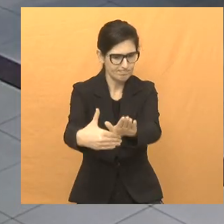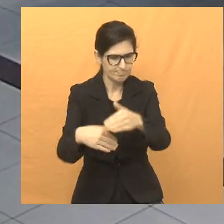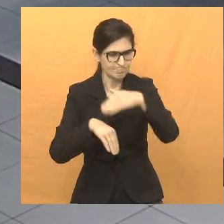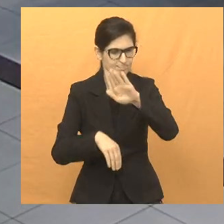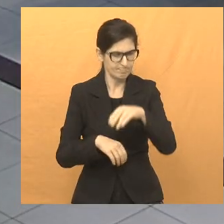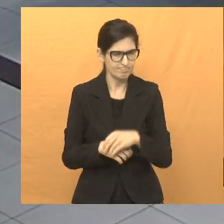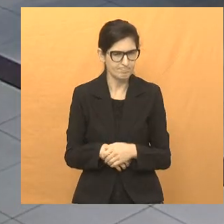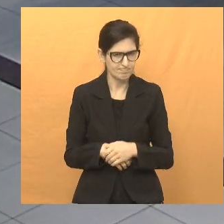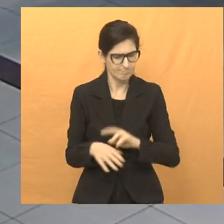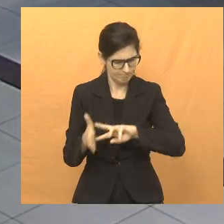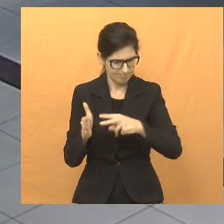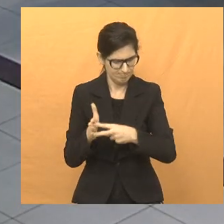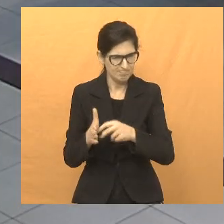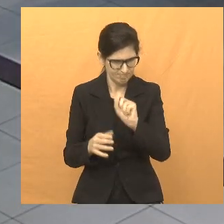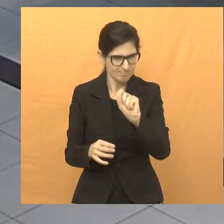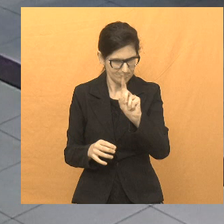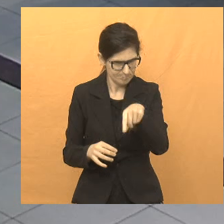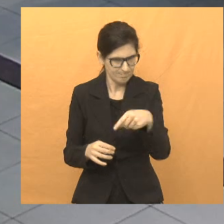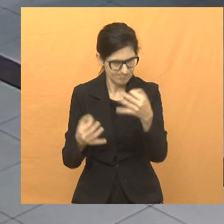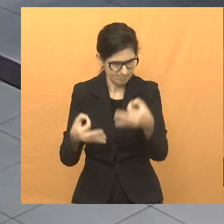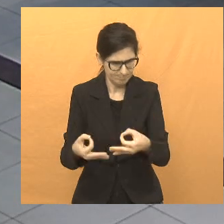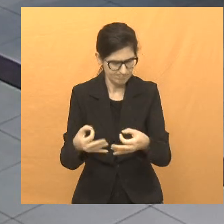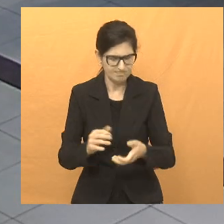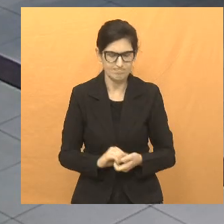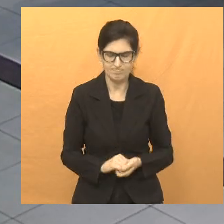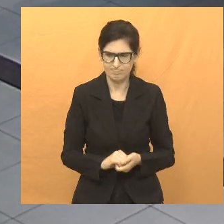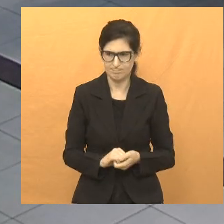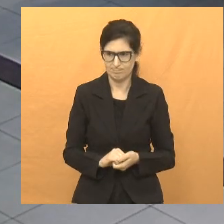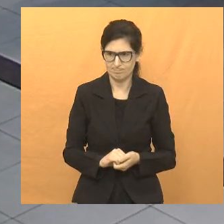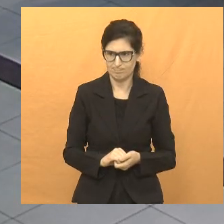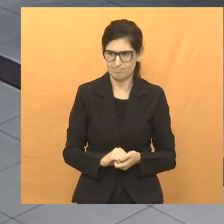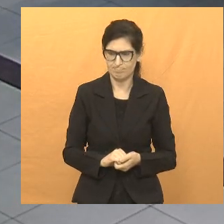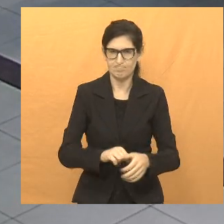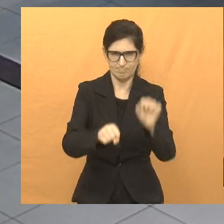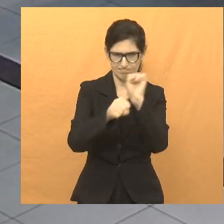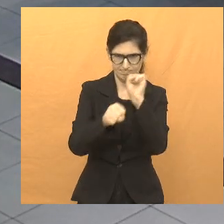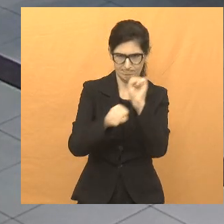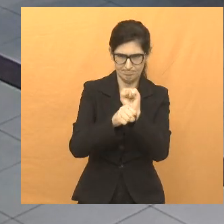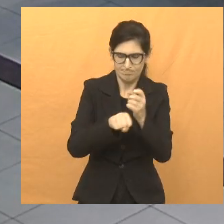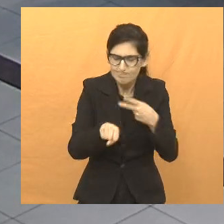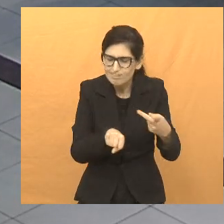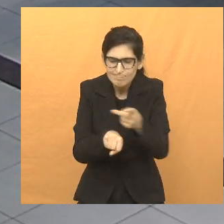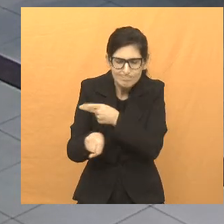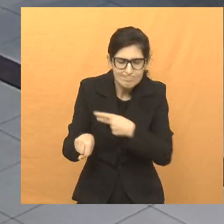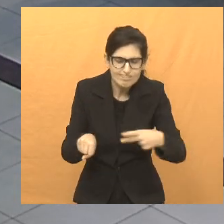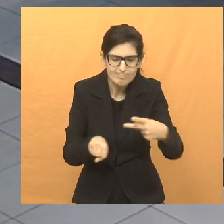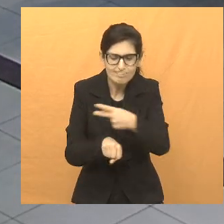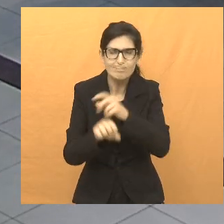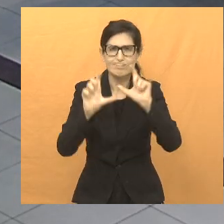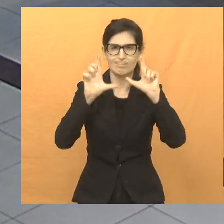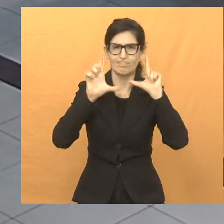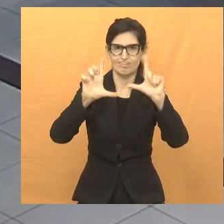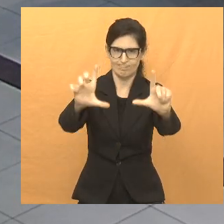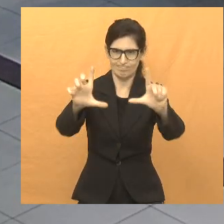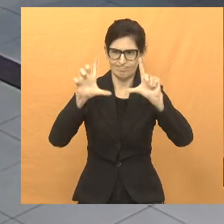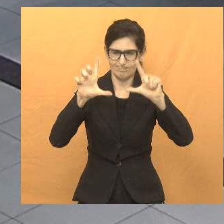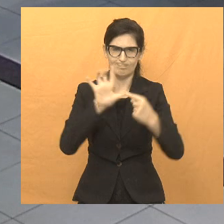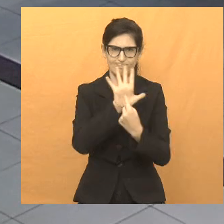É um reflexo do Hospital Regional. Deixa eu só achar o slide aqui para eu me situar.